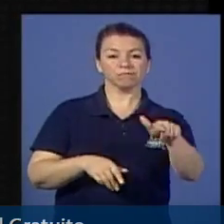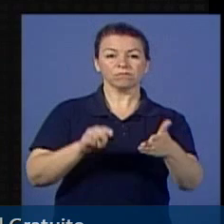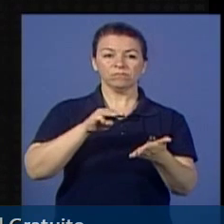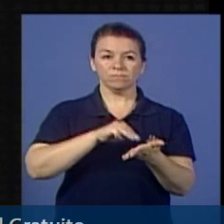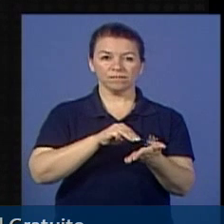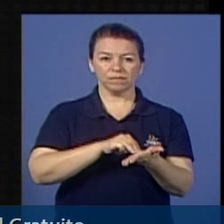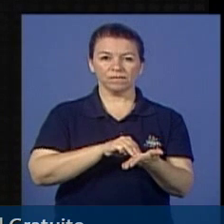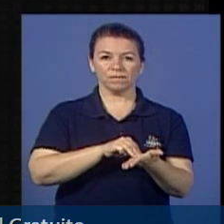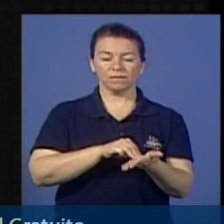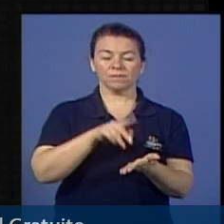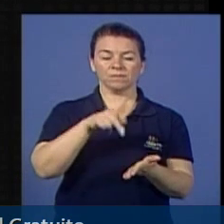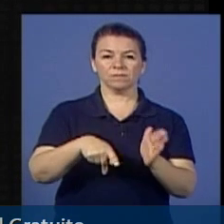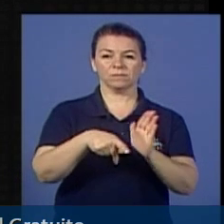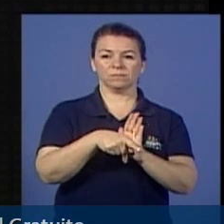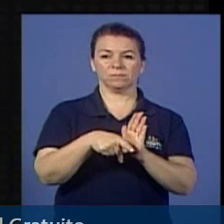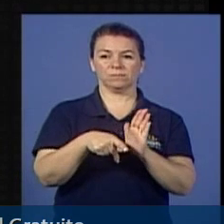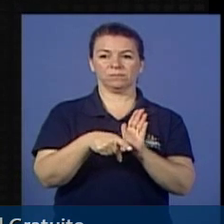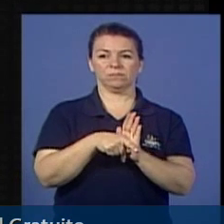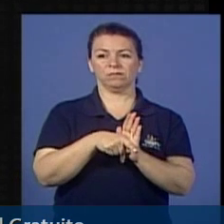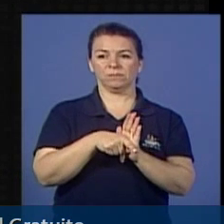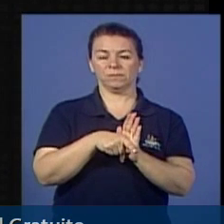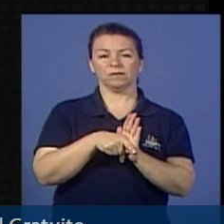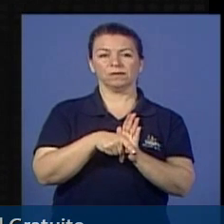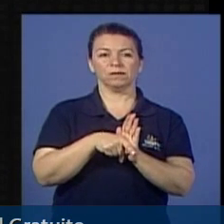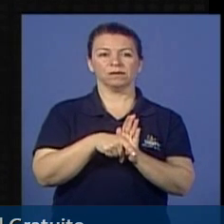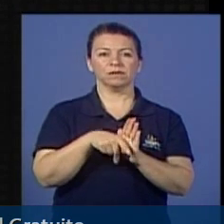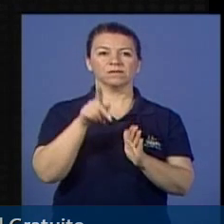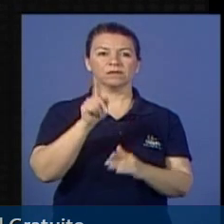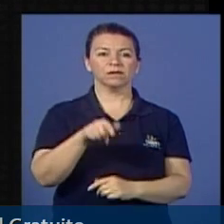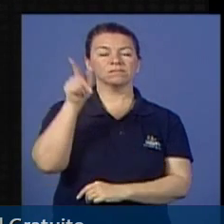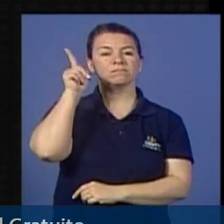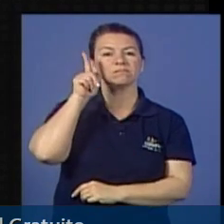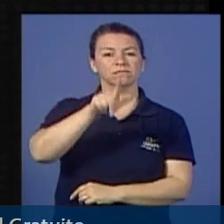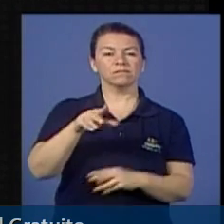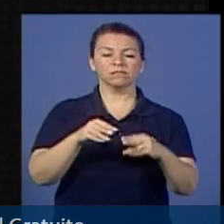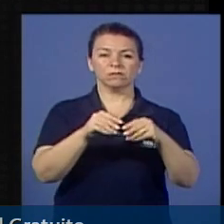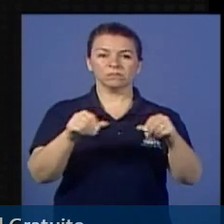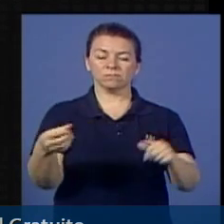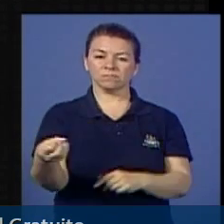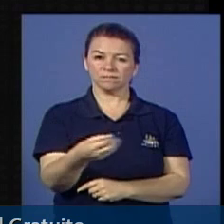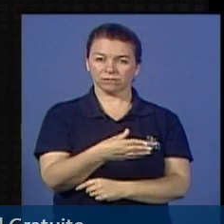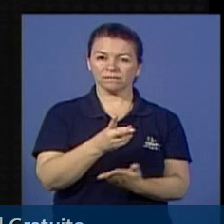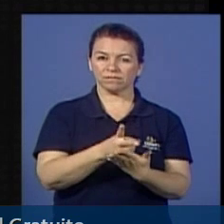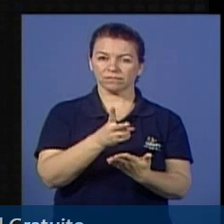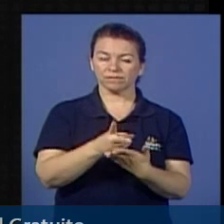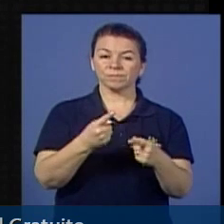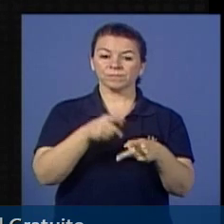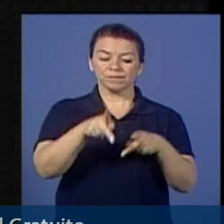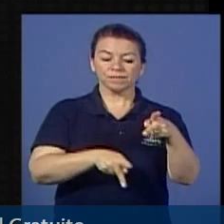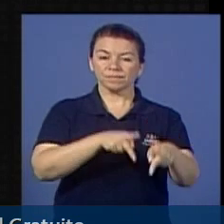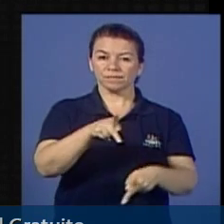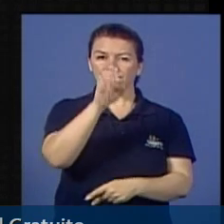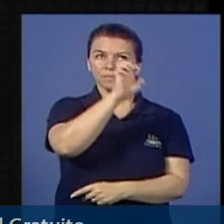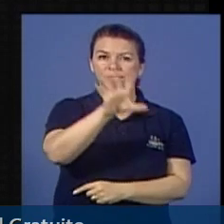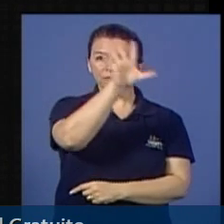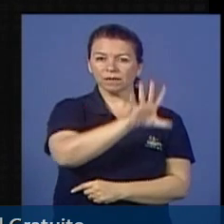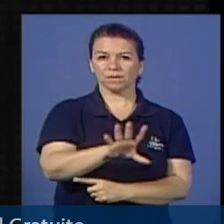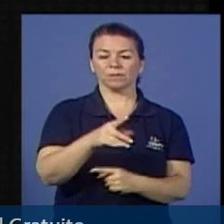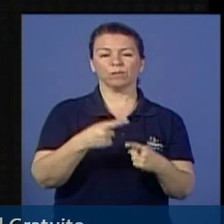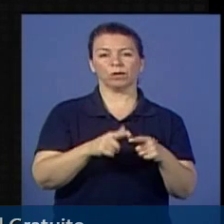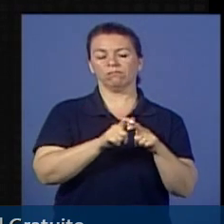vamos mais para frente, é a conquistar novas terras para a população europeia, que